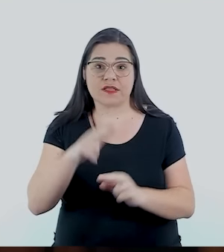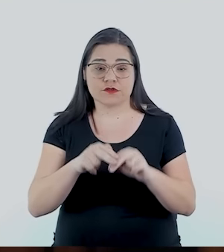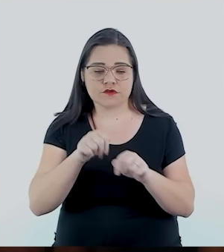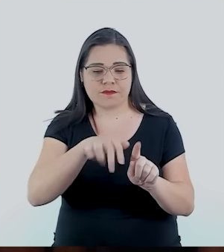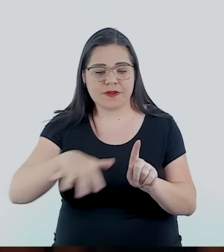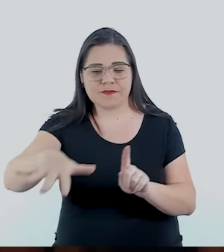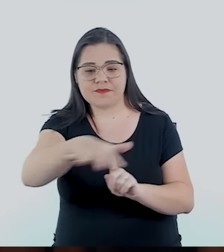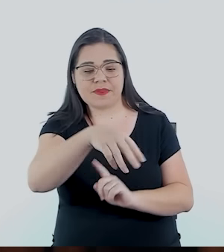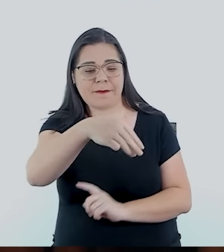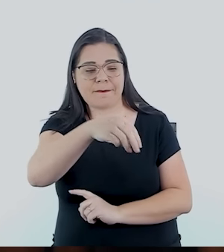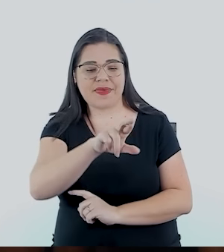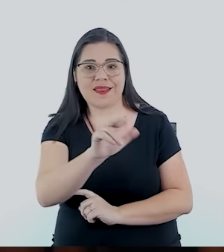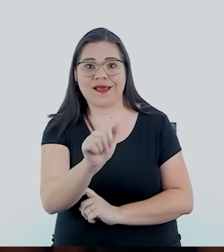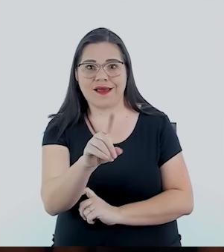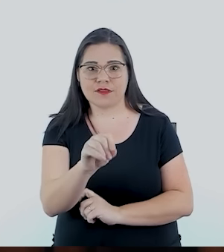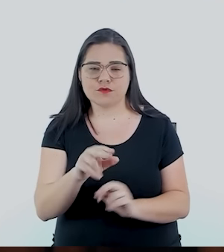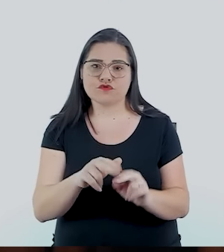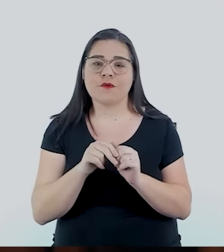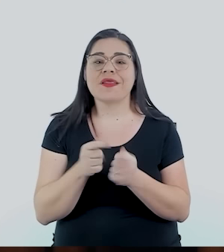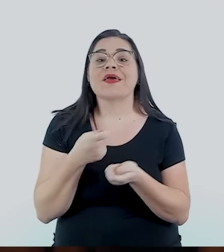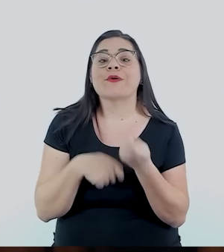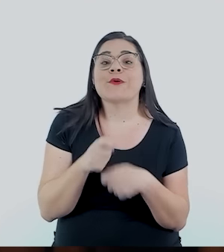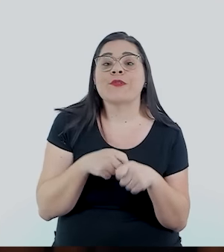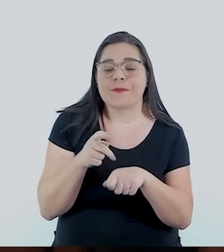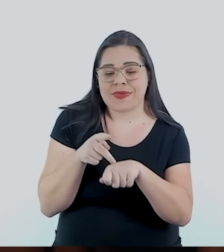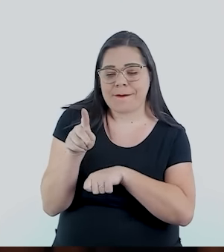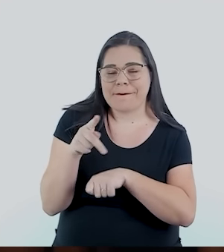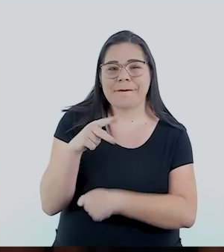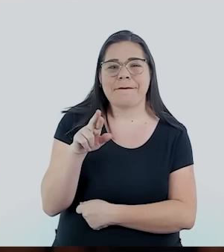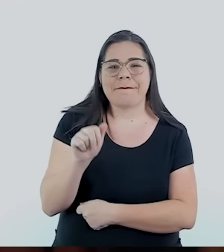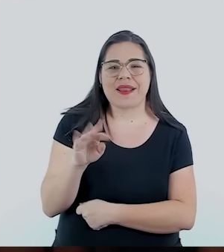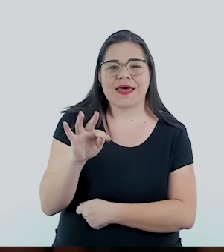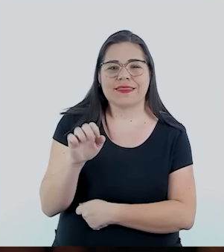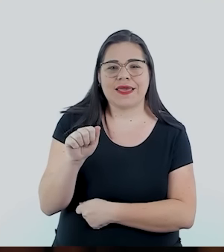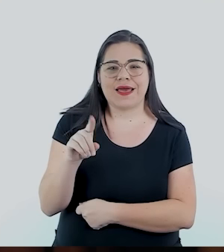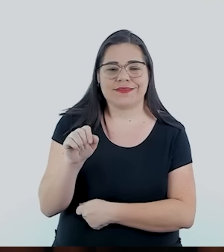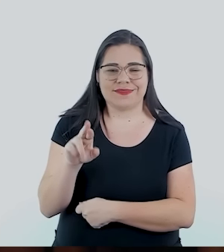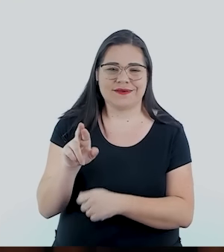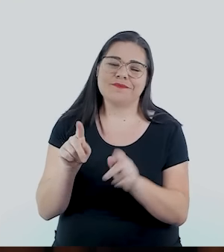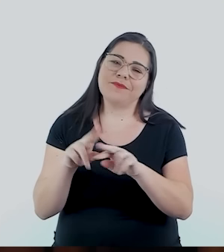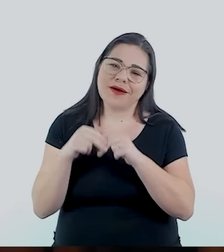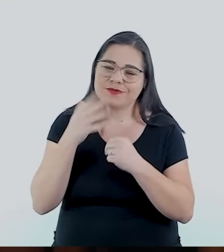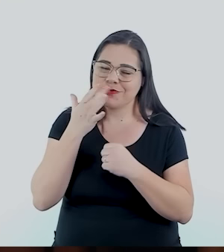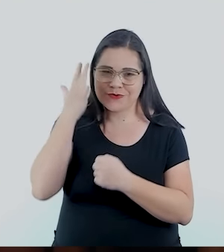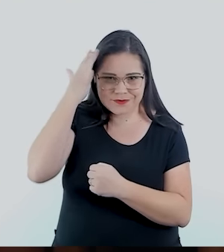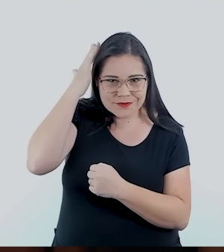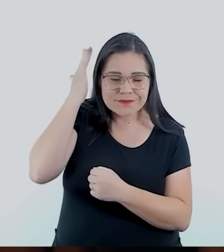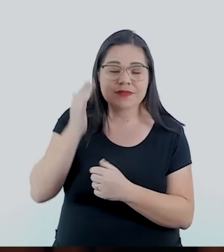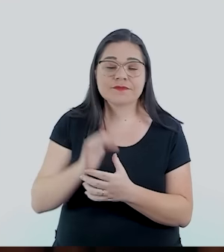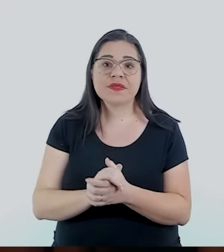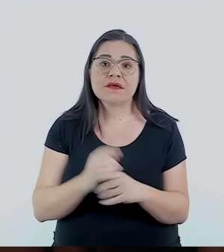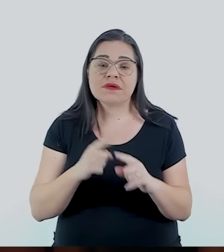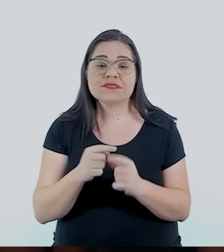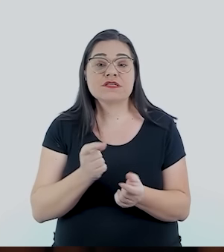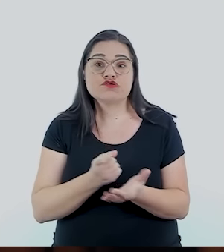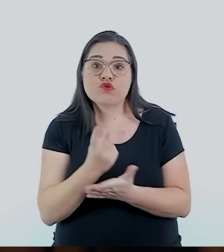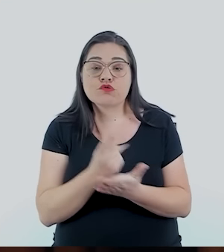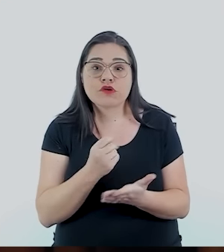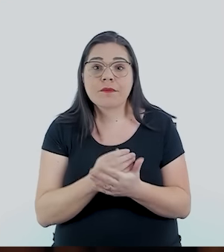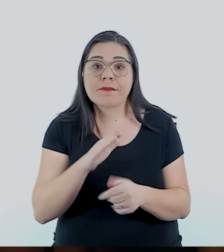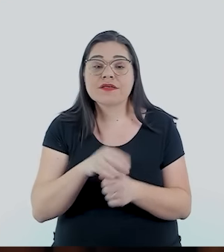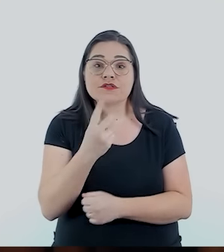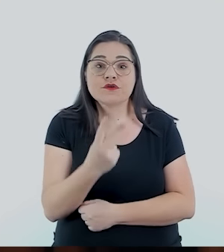Economia prateada no Brasil tem vários estudos que mostram que esse consumidor C mais já consome quase R 2 trilhões deais por ano só